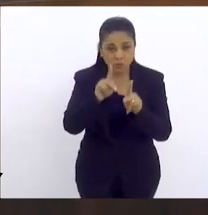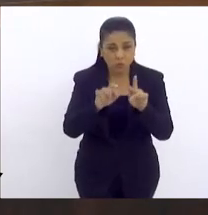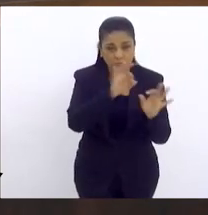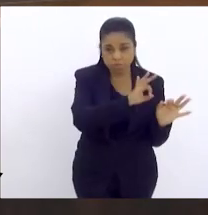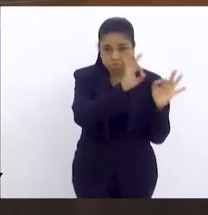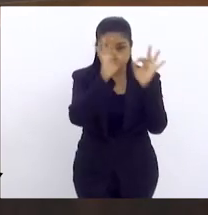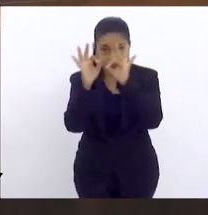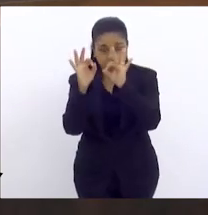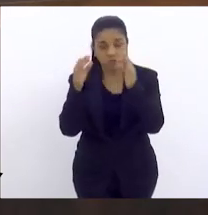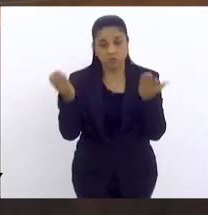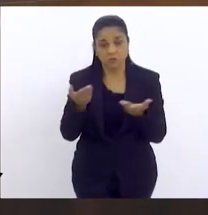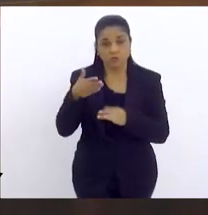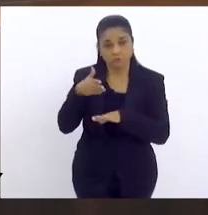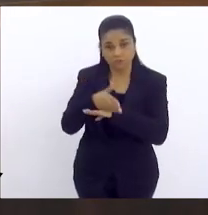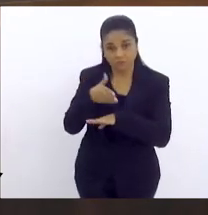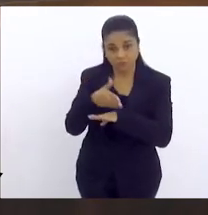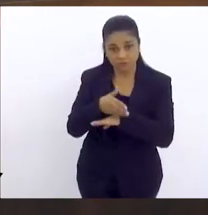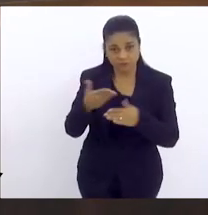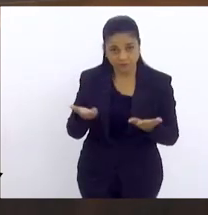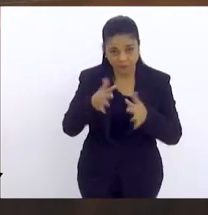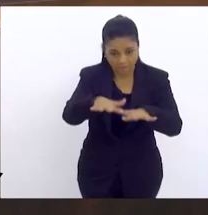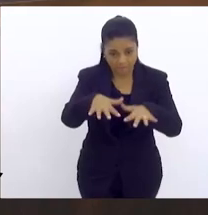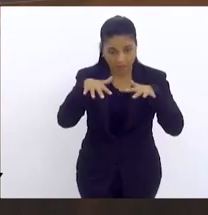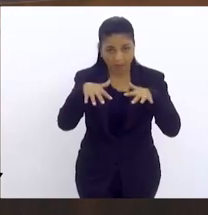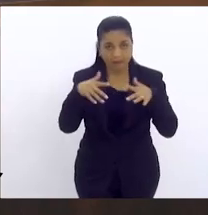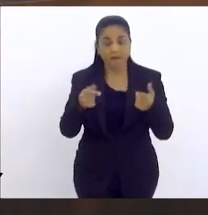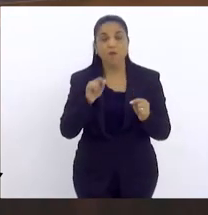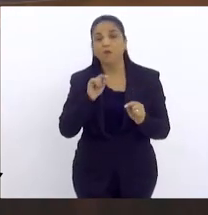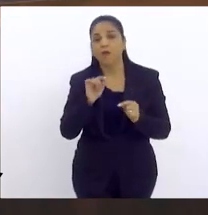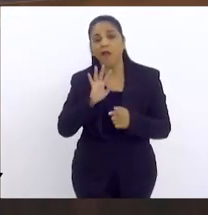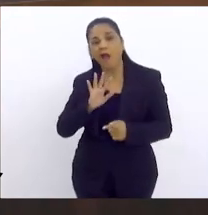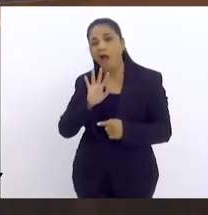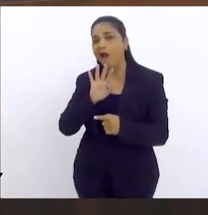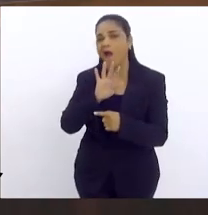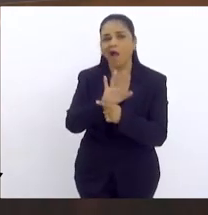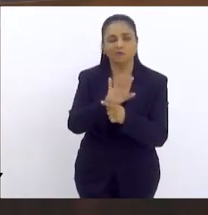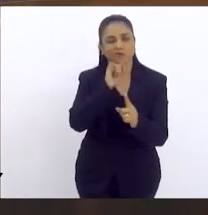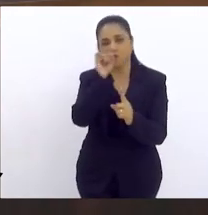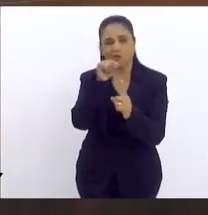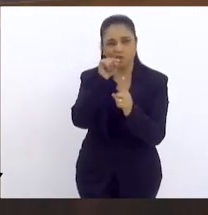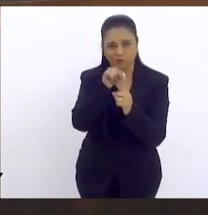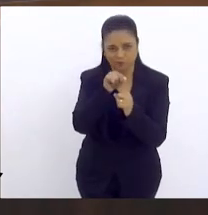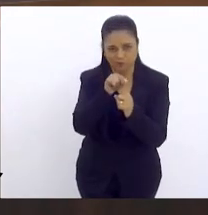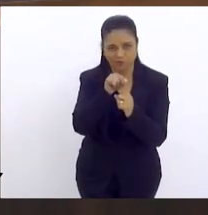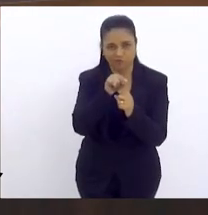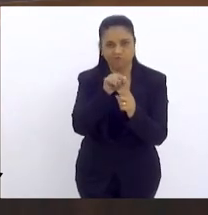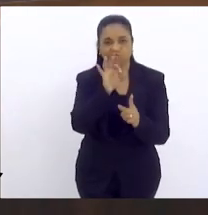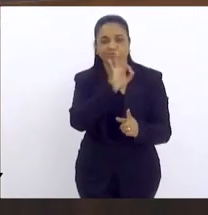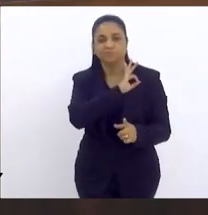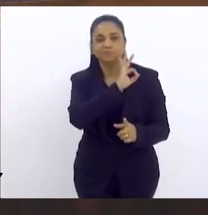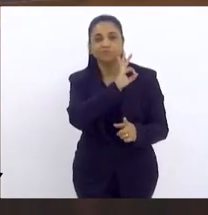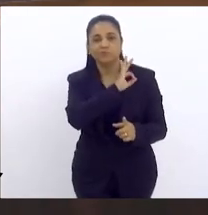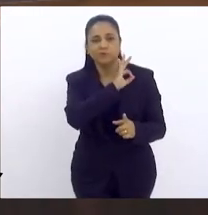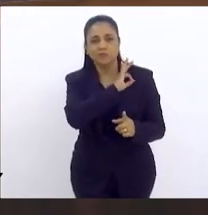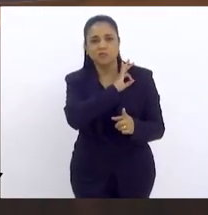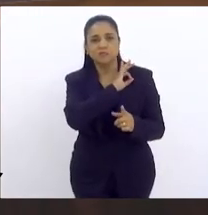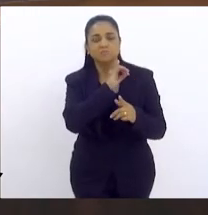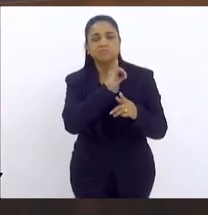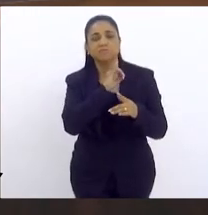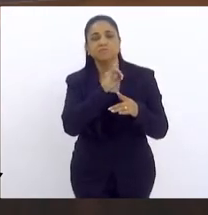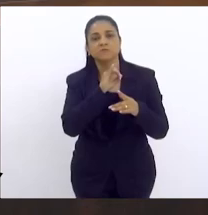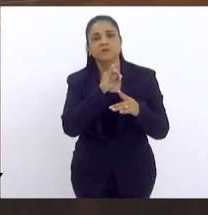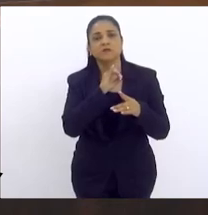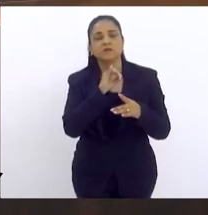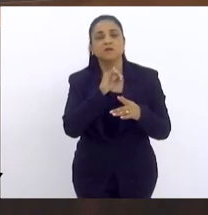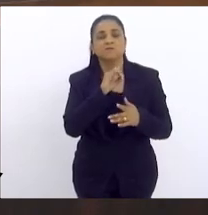aqui presente que a nossa maior intenção aqui é ajudar Coronel ajudar a polícia militar ajudar os órgãos de Segurança Pública